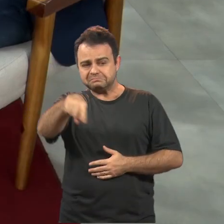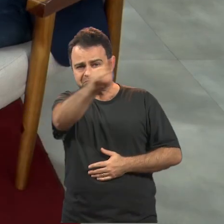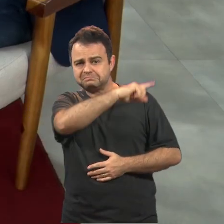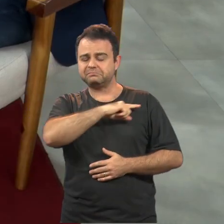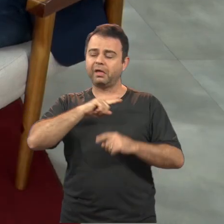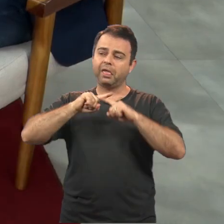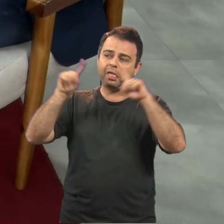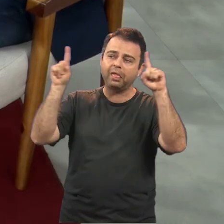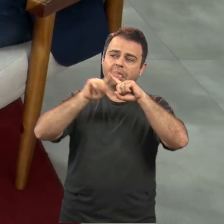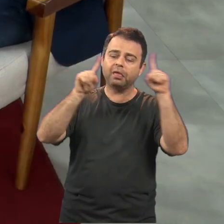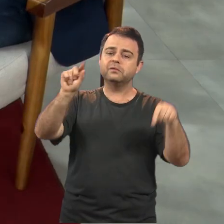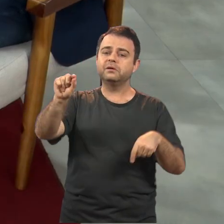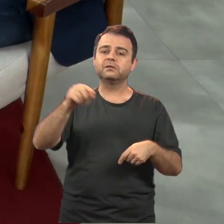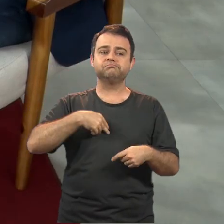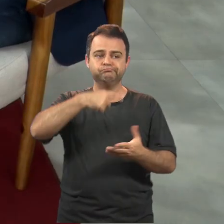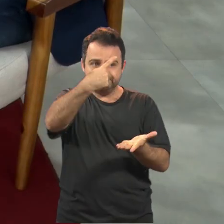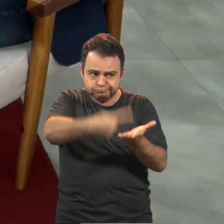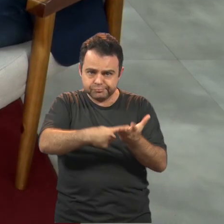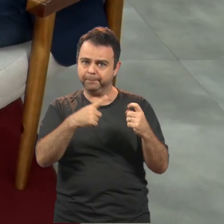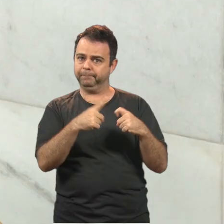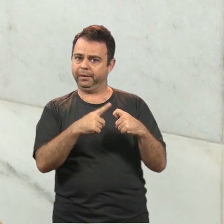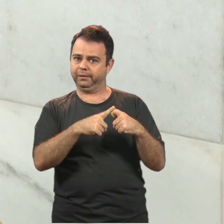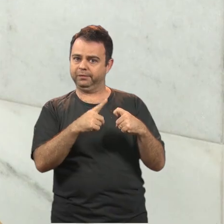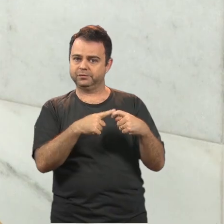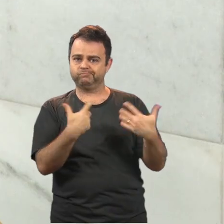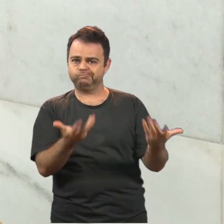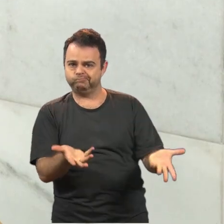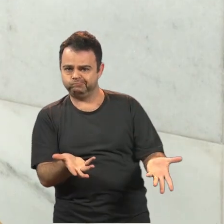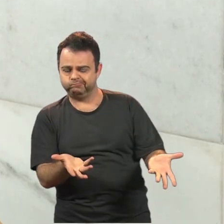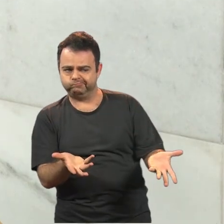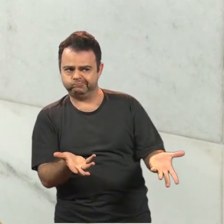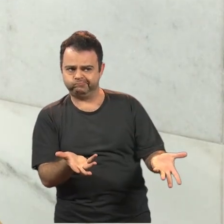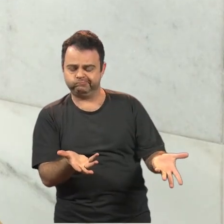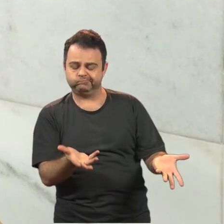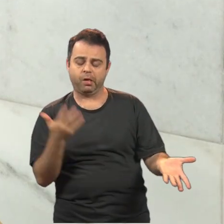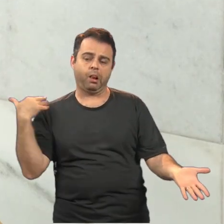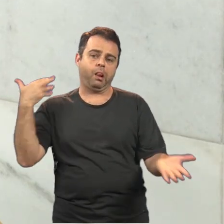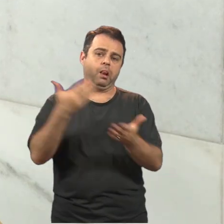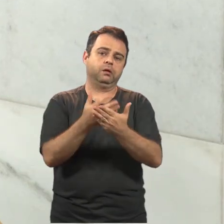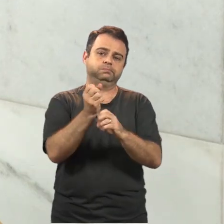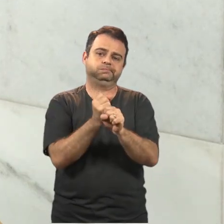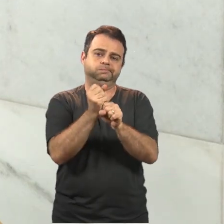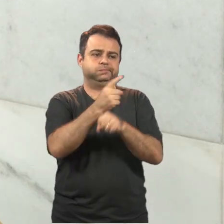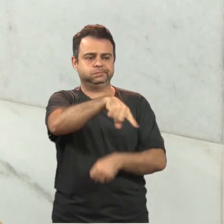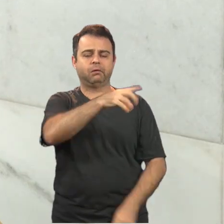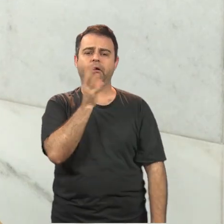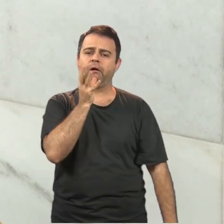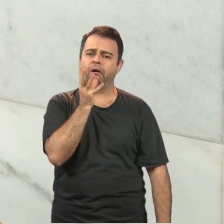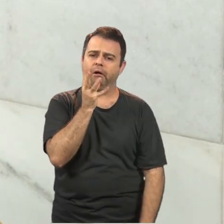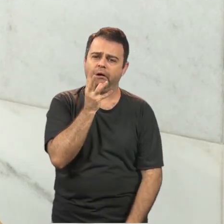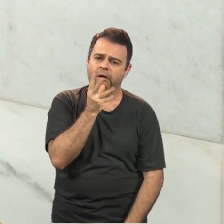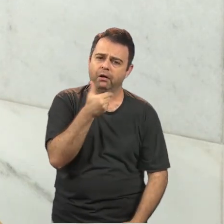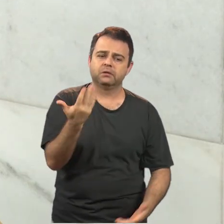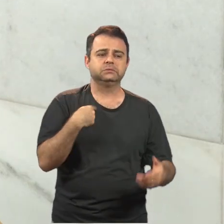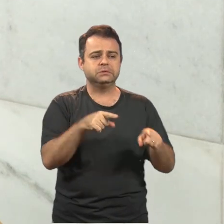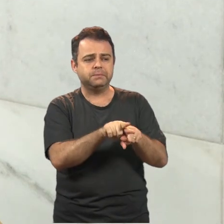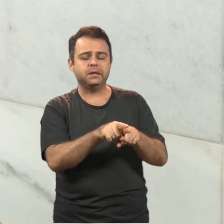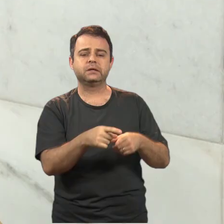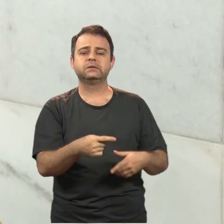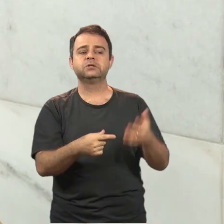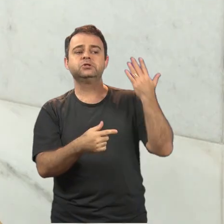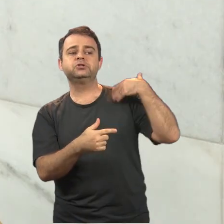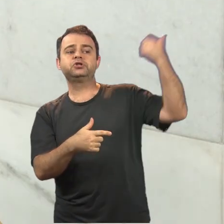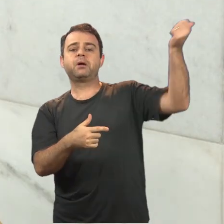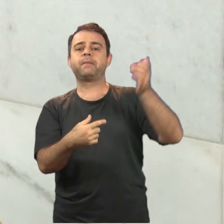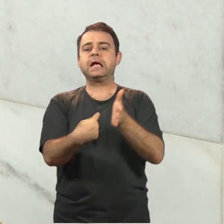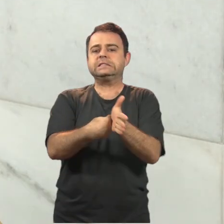reclamações em relação à demora no atendimento, né, de muitos anos já para cá, e também a demora para a realização de exames, né? O senhor